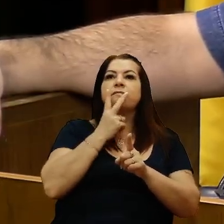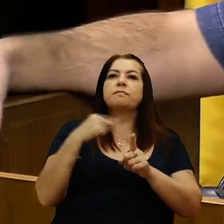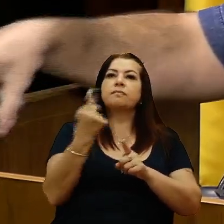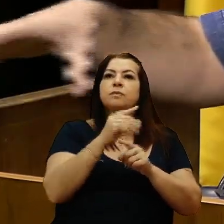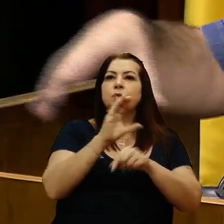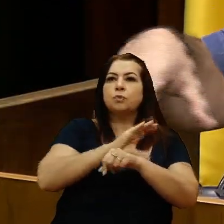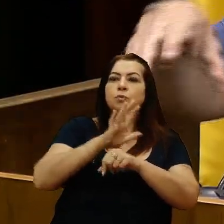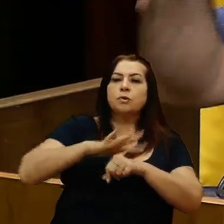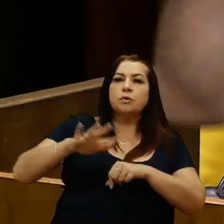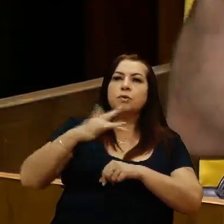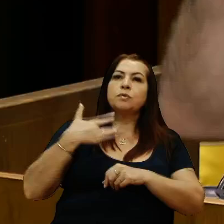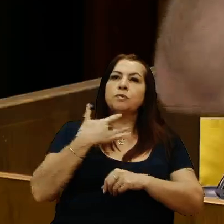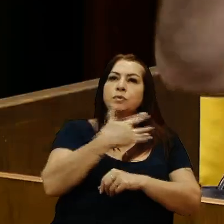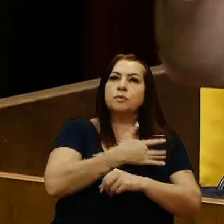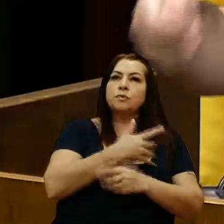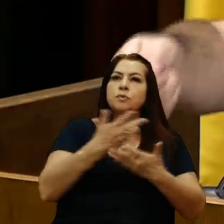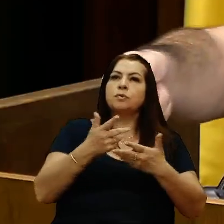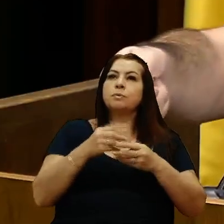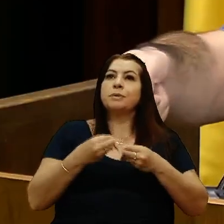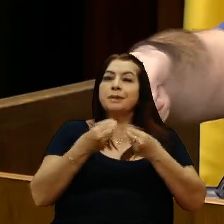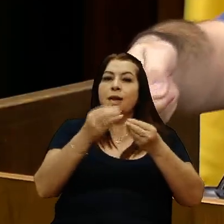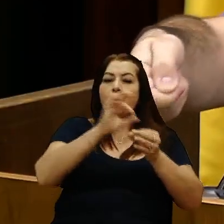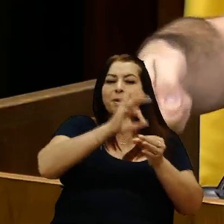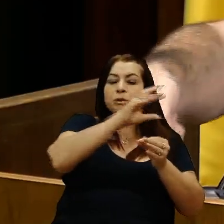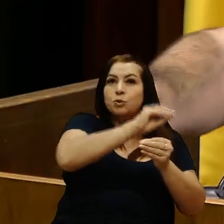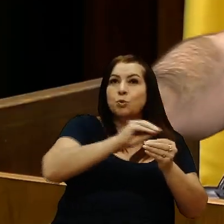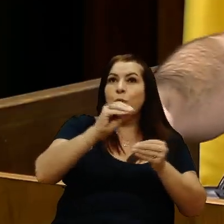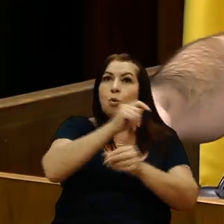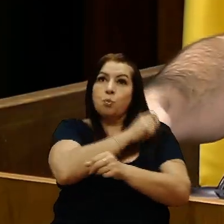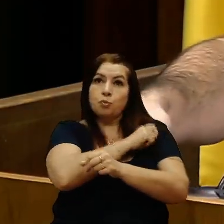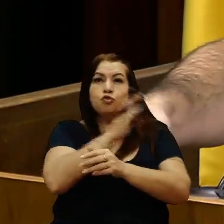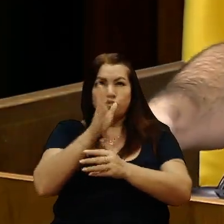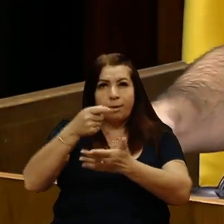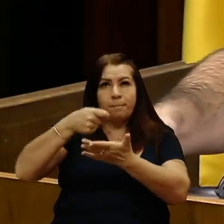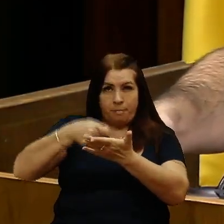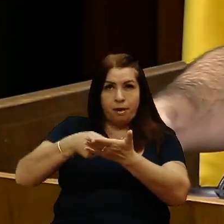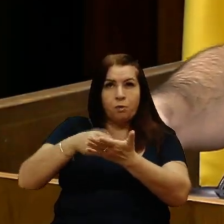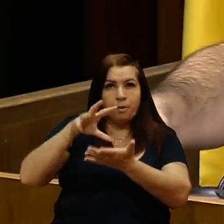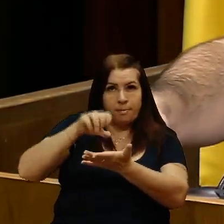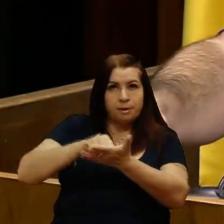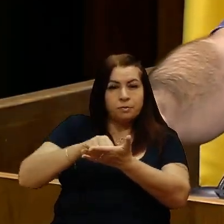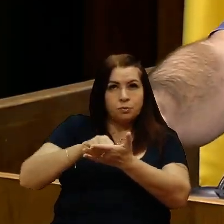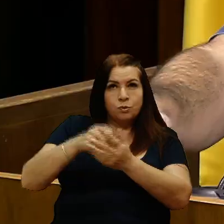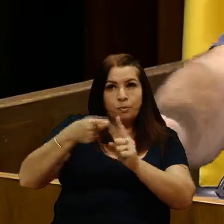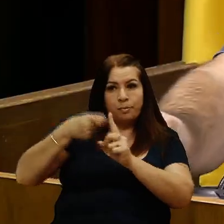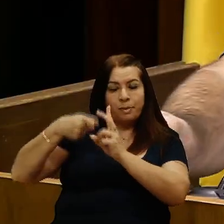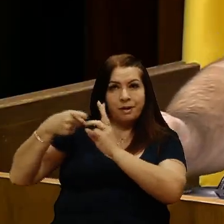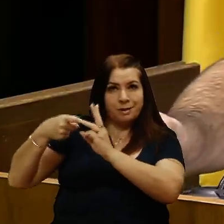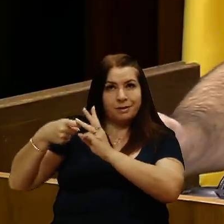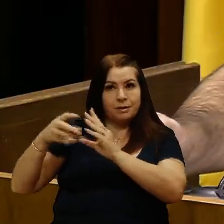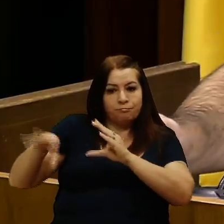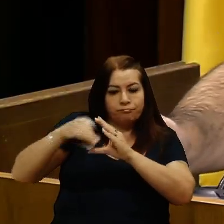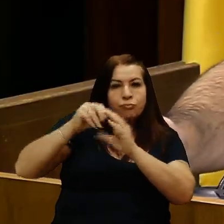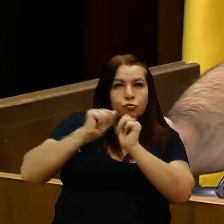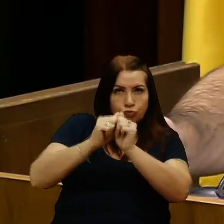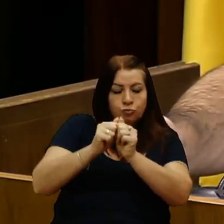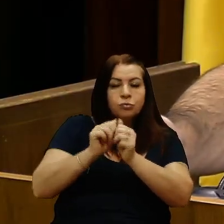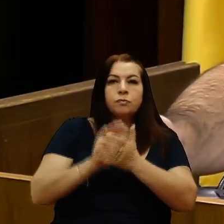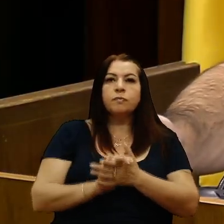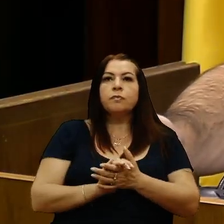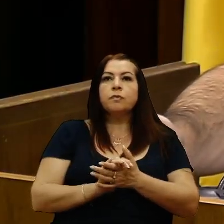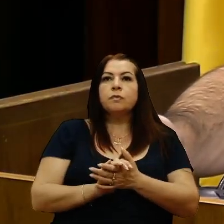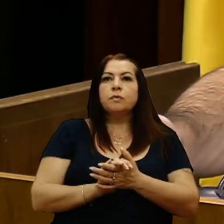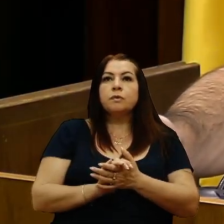saúde, eles irão dar um percentual que os alunos já pagam na sua matrícula, na sua mensalidade, um valor embutido. E aí, a partir